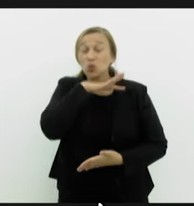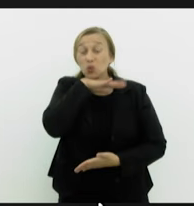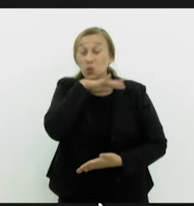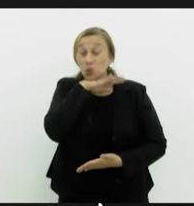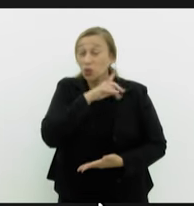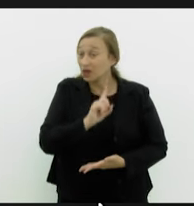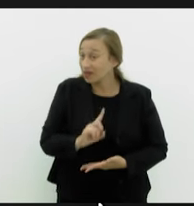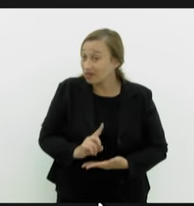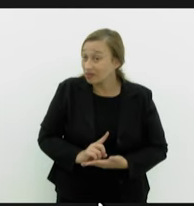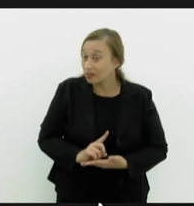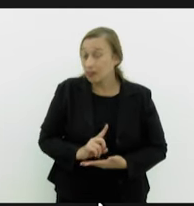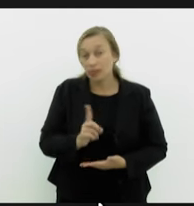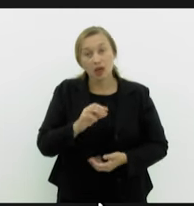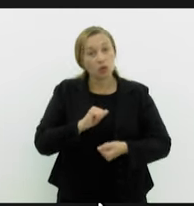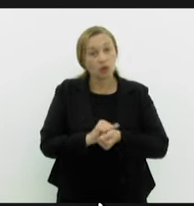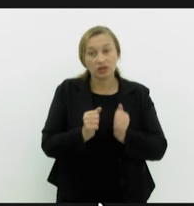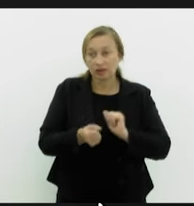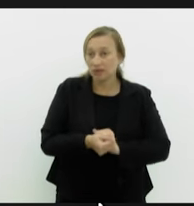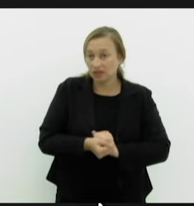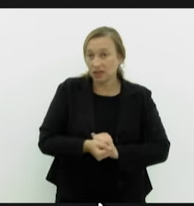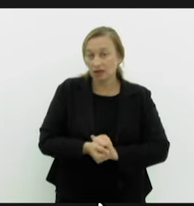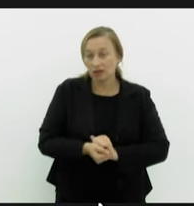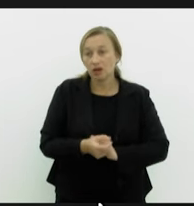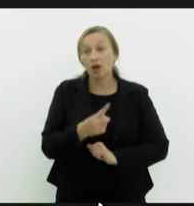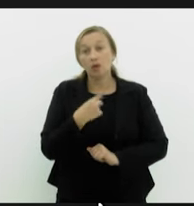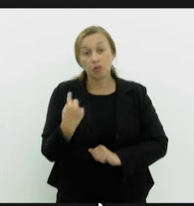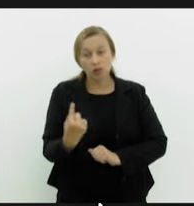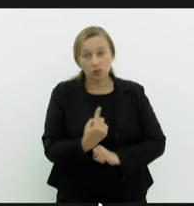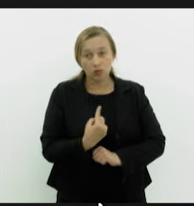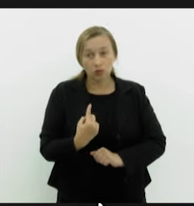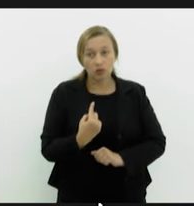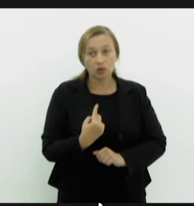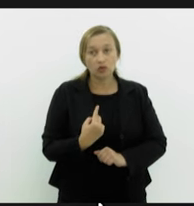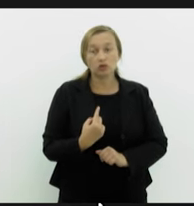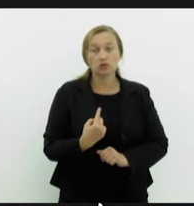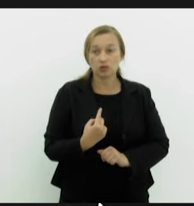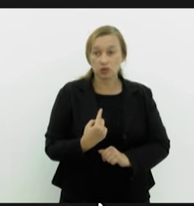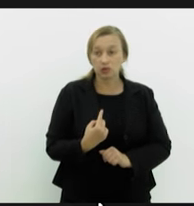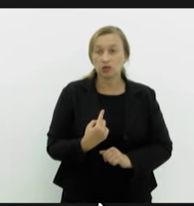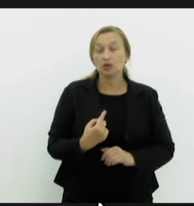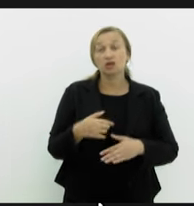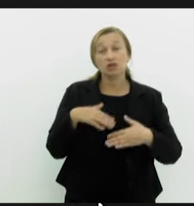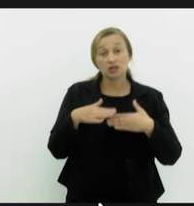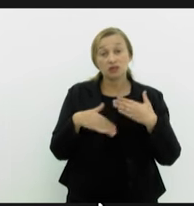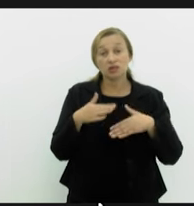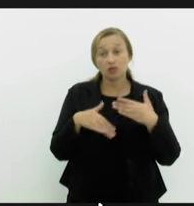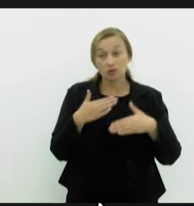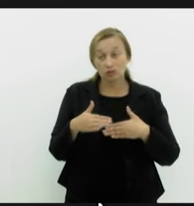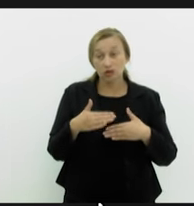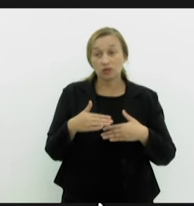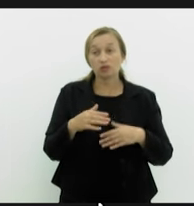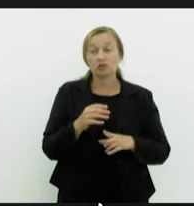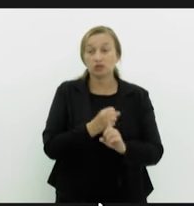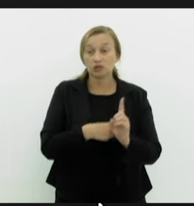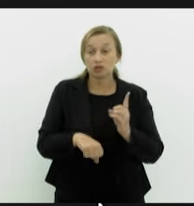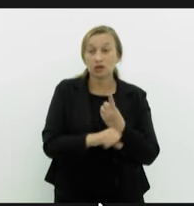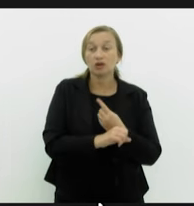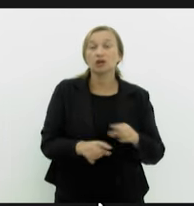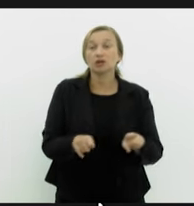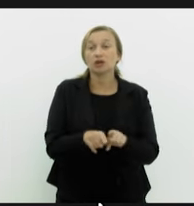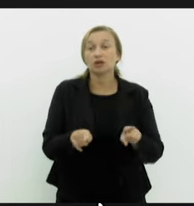que não são adequados, né, para o nosso crescimento social e econômico, assim como para o bem-estar